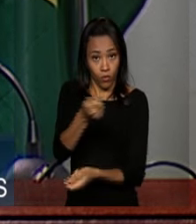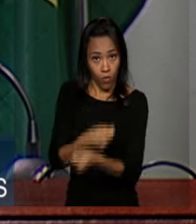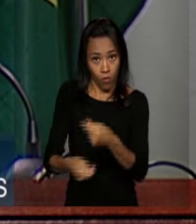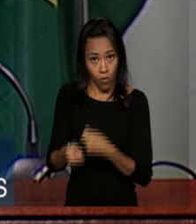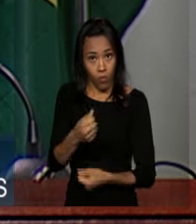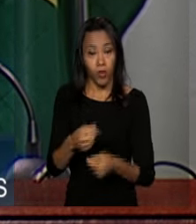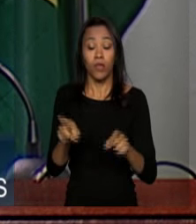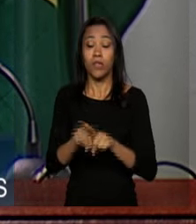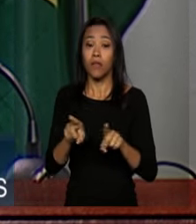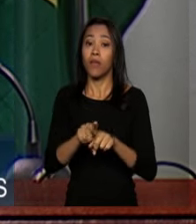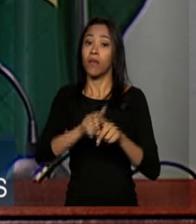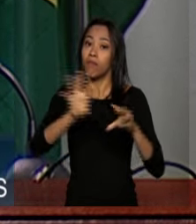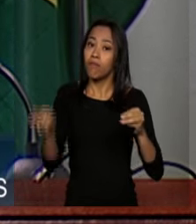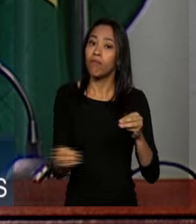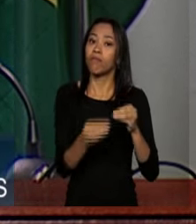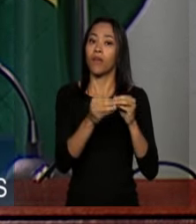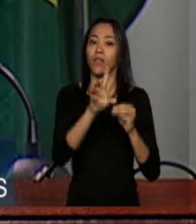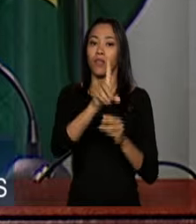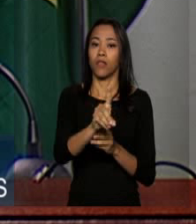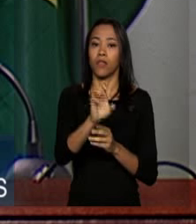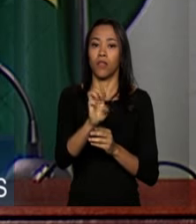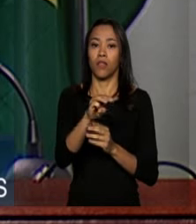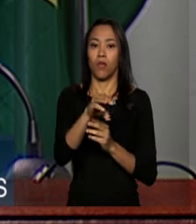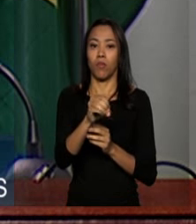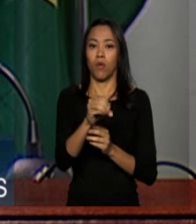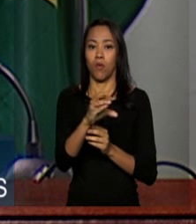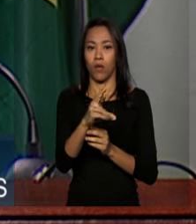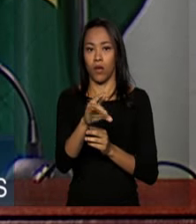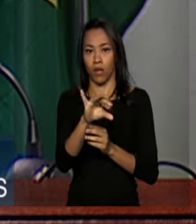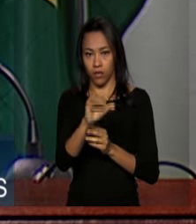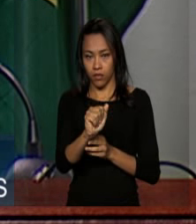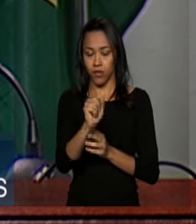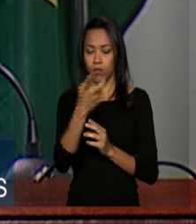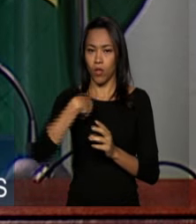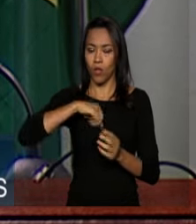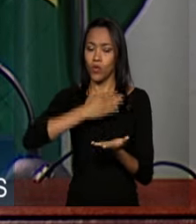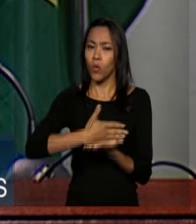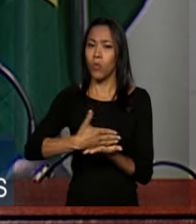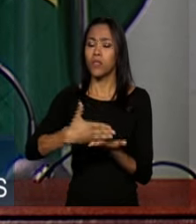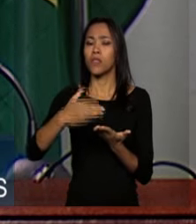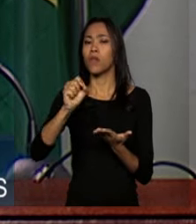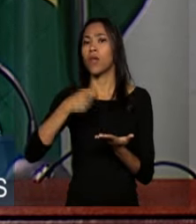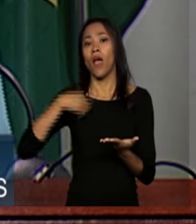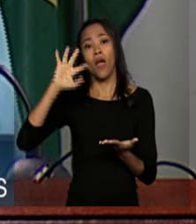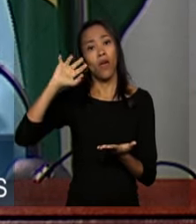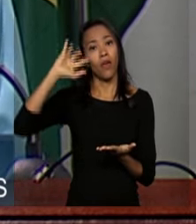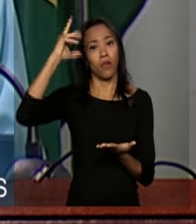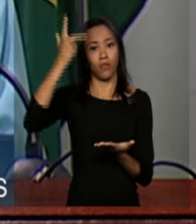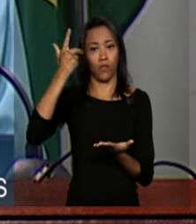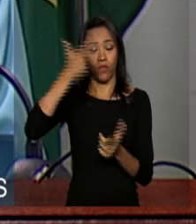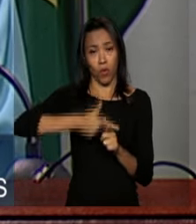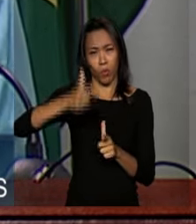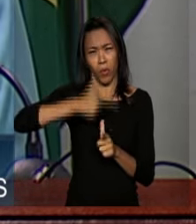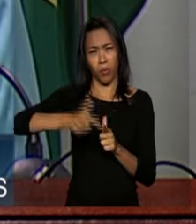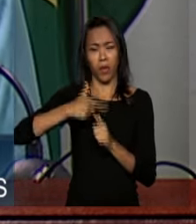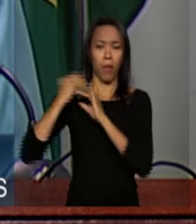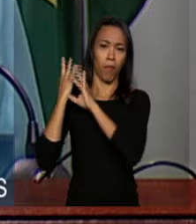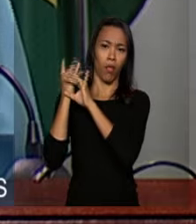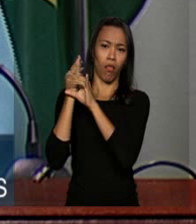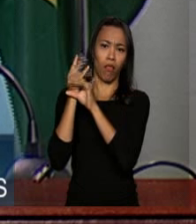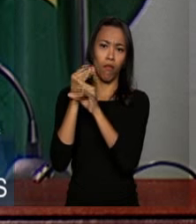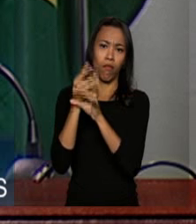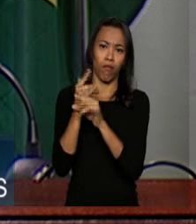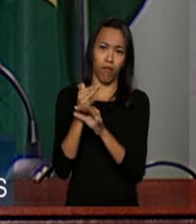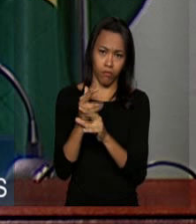nossa democracia essa dimensão, para começar a resolver o problema que historicamente